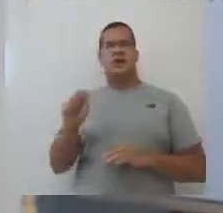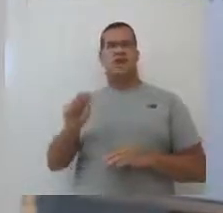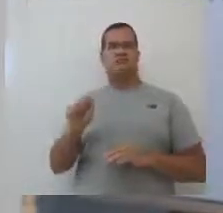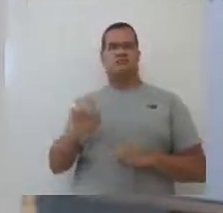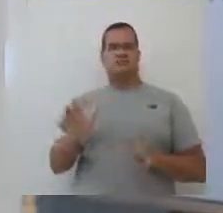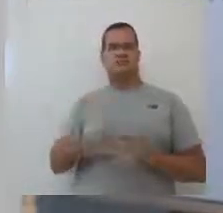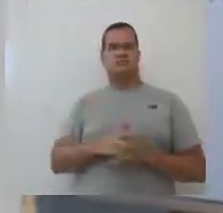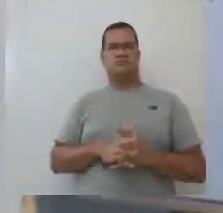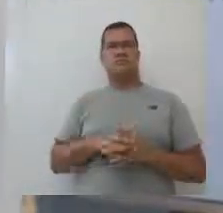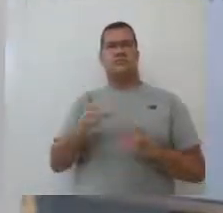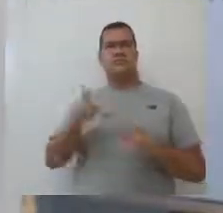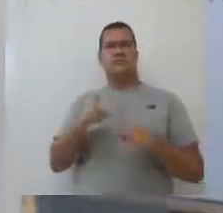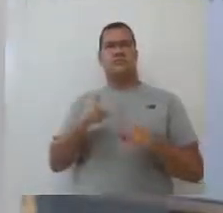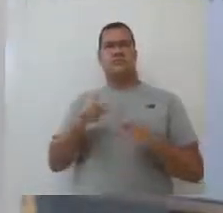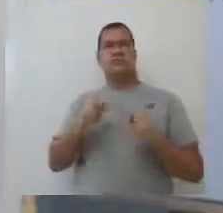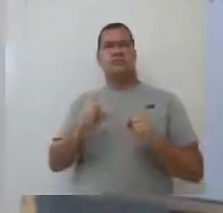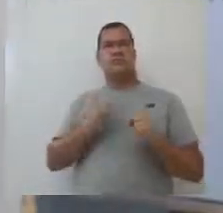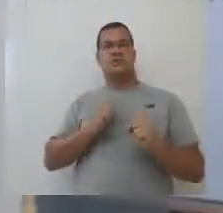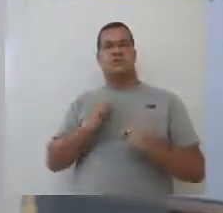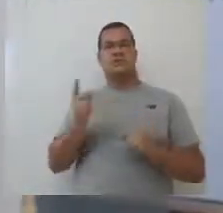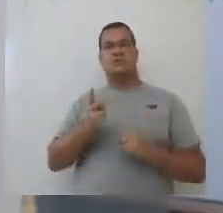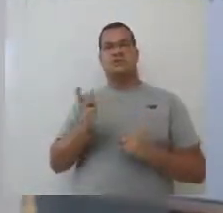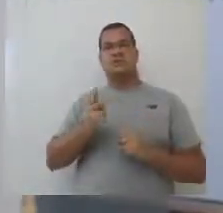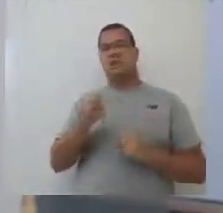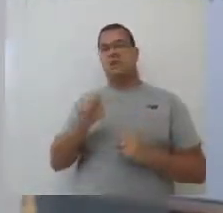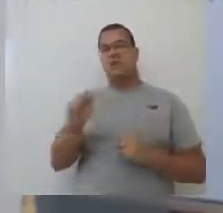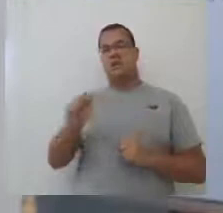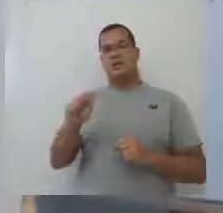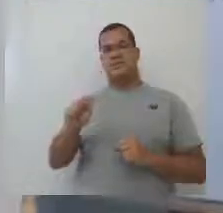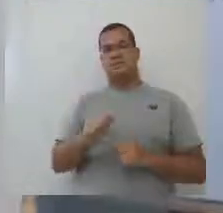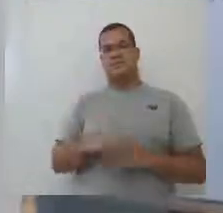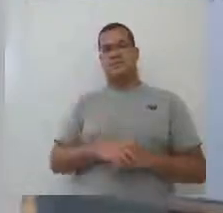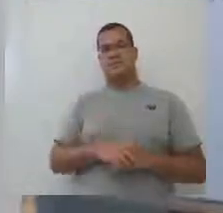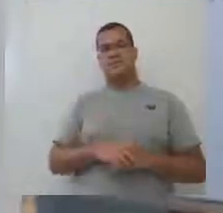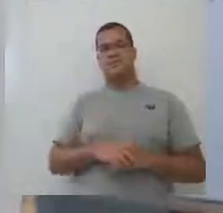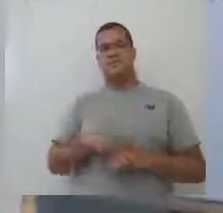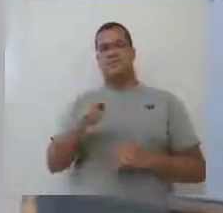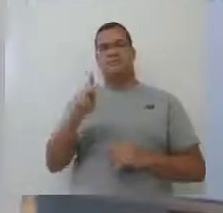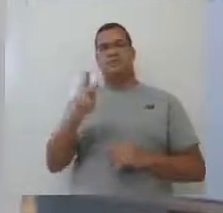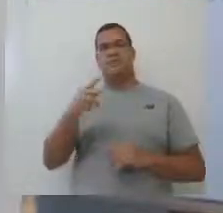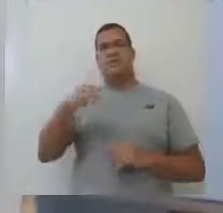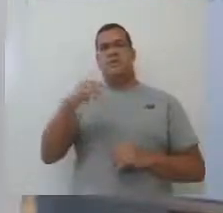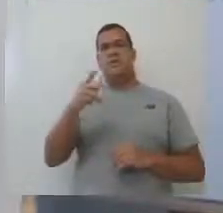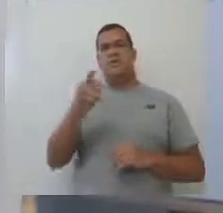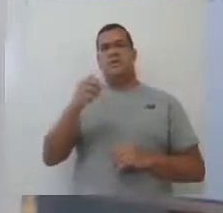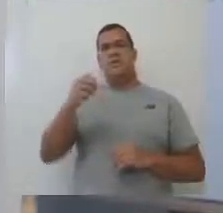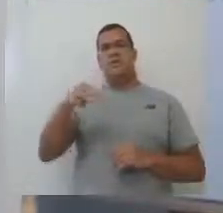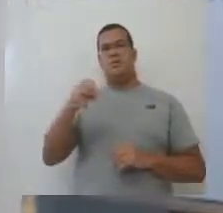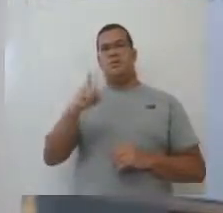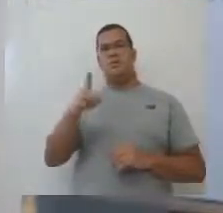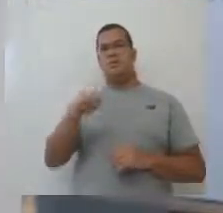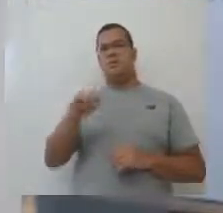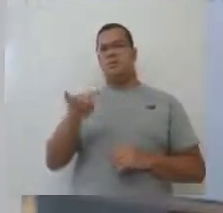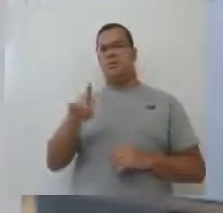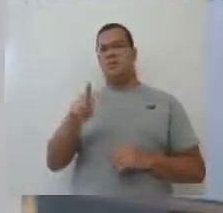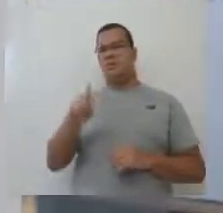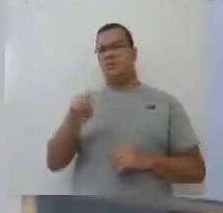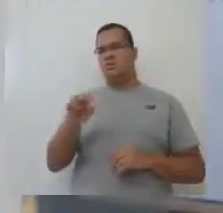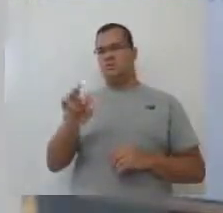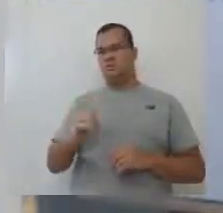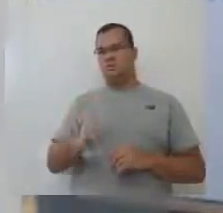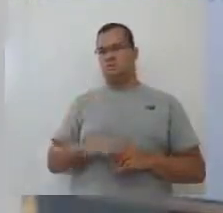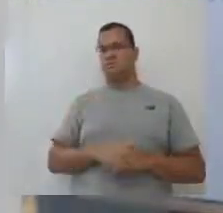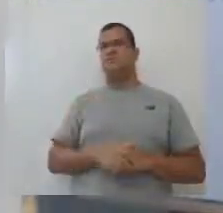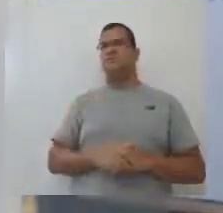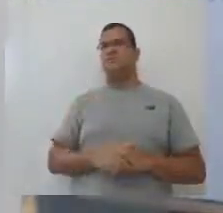só pode ser puro. Ei, todo recessivo só pode ser puro, homozigoto, azinho, azinho, genes iguais. Aí vê o que